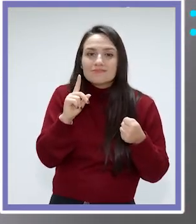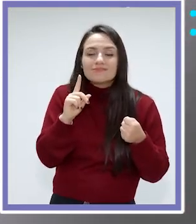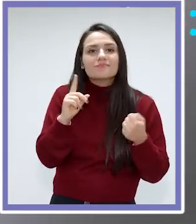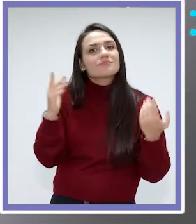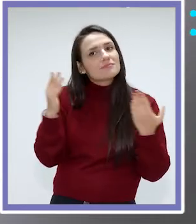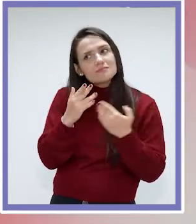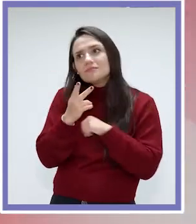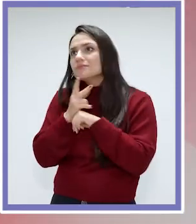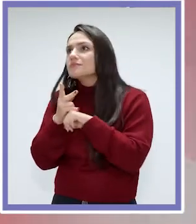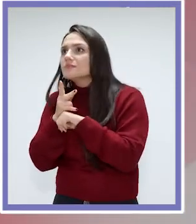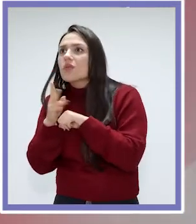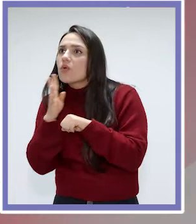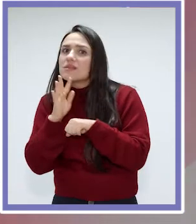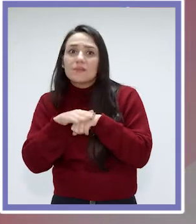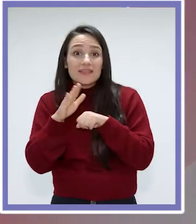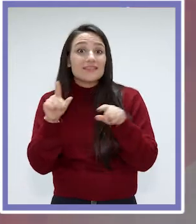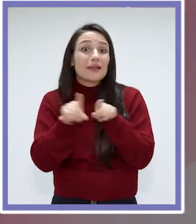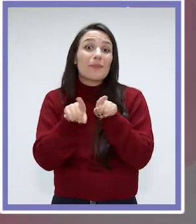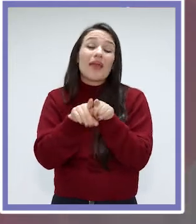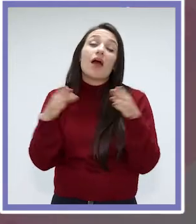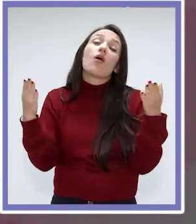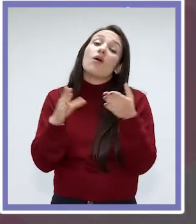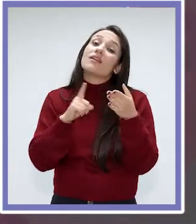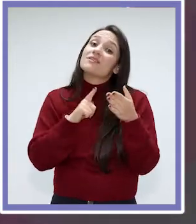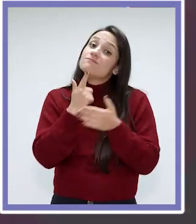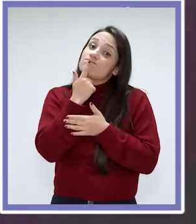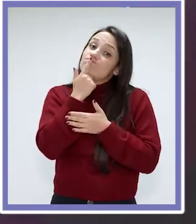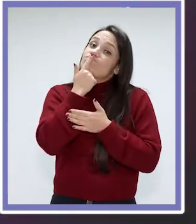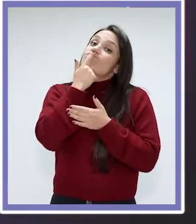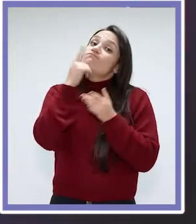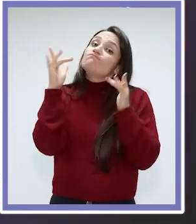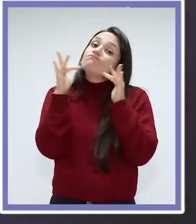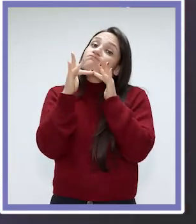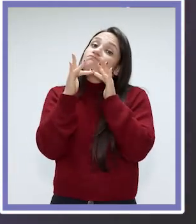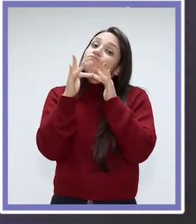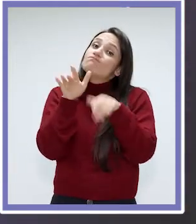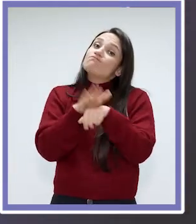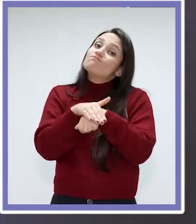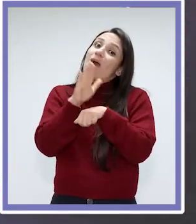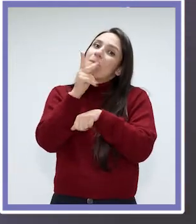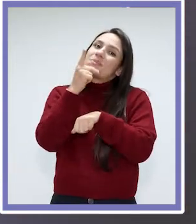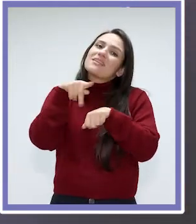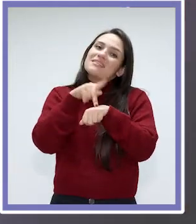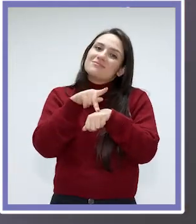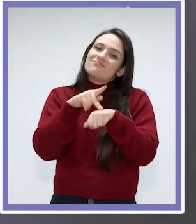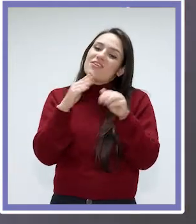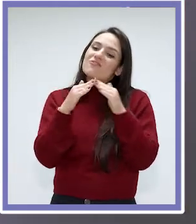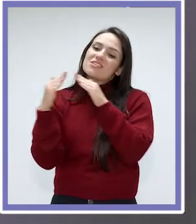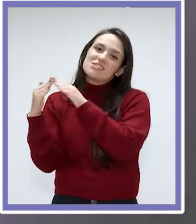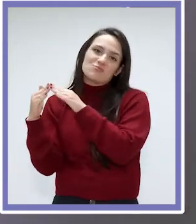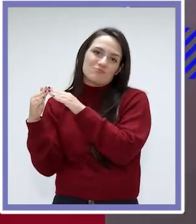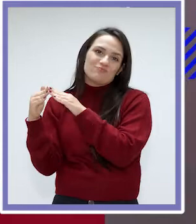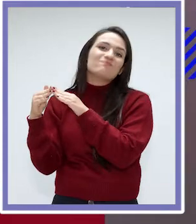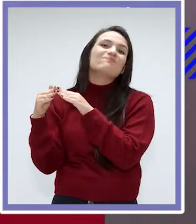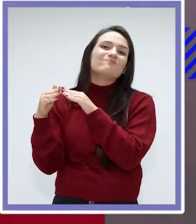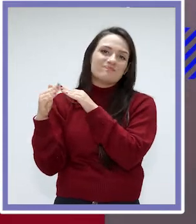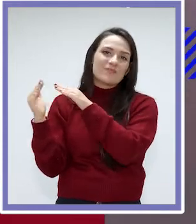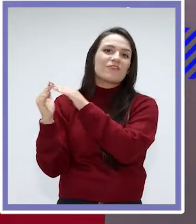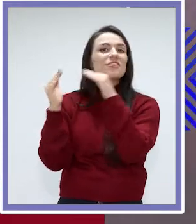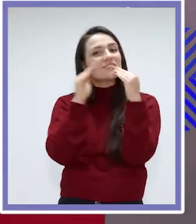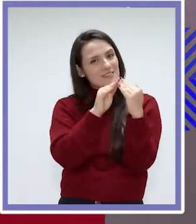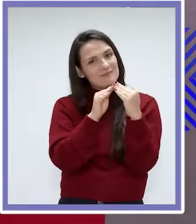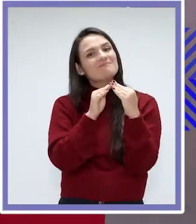temos com a América Latina, né? Principalmente, né? Nós somos vizinhos, mas pouco